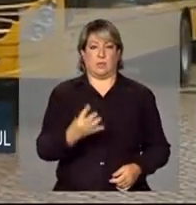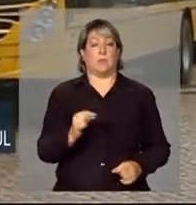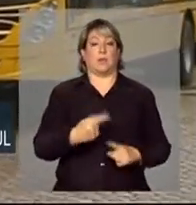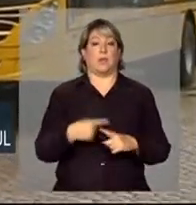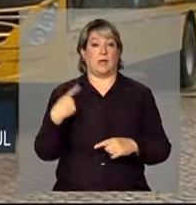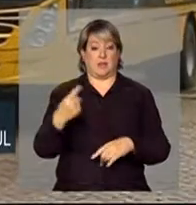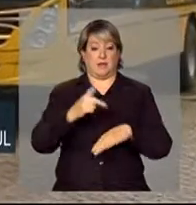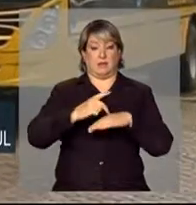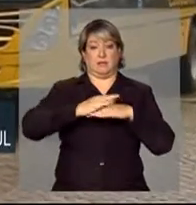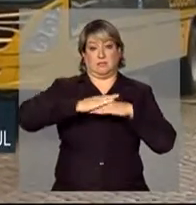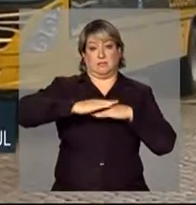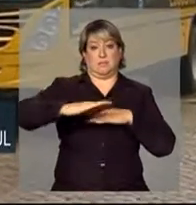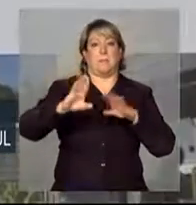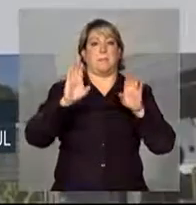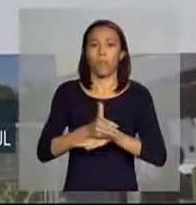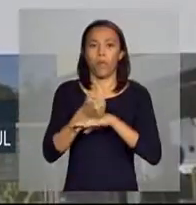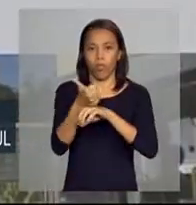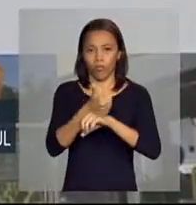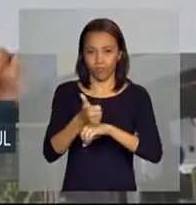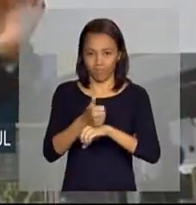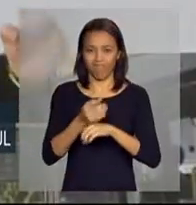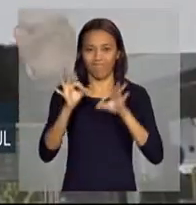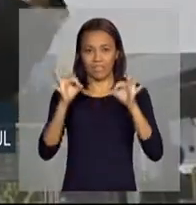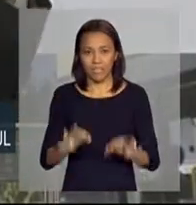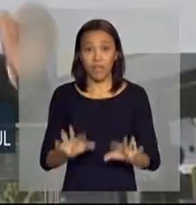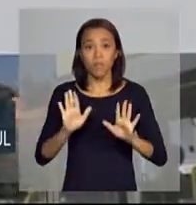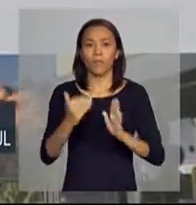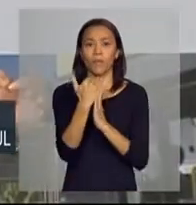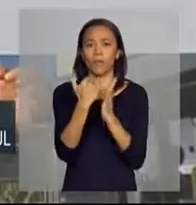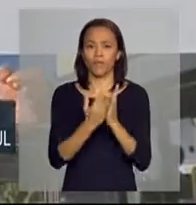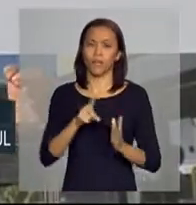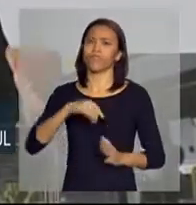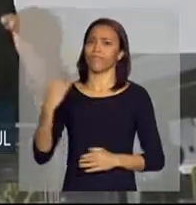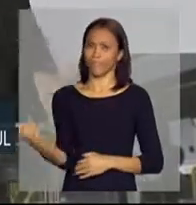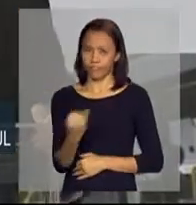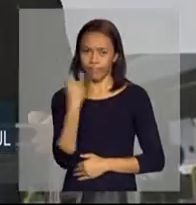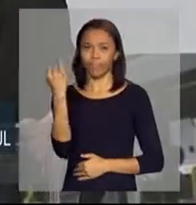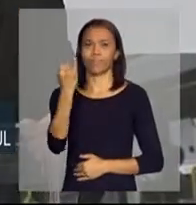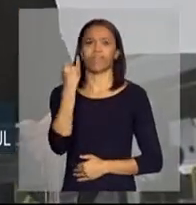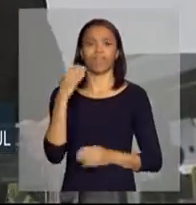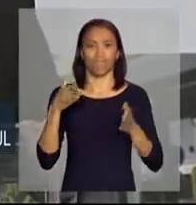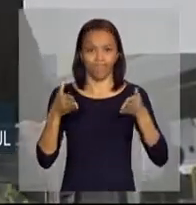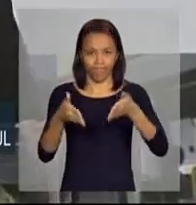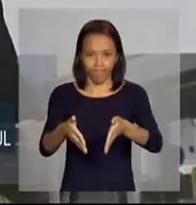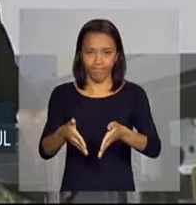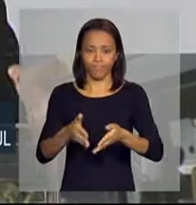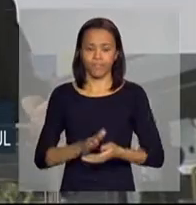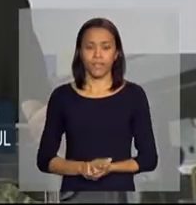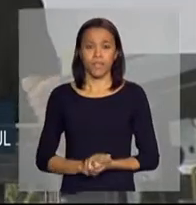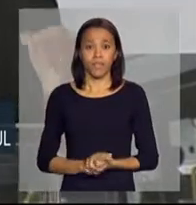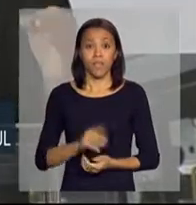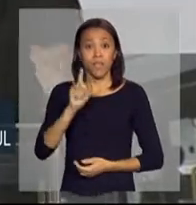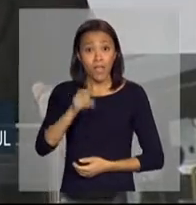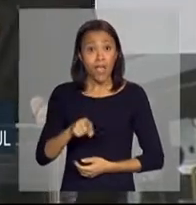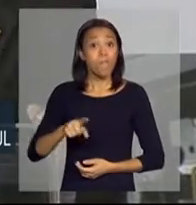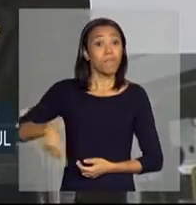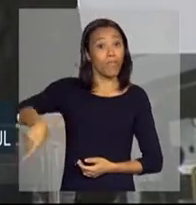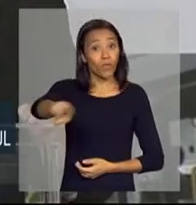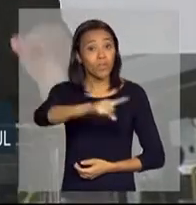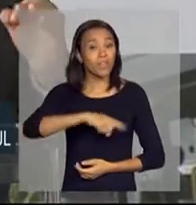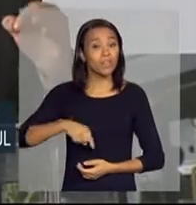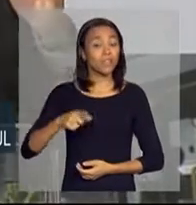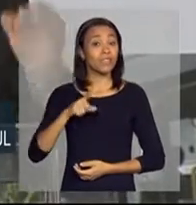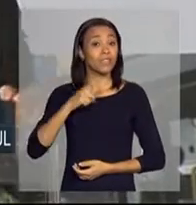vão ficar melhor cuidadas, com certeza, né? Mas é um programa muito importante, de fato, e são, para vocês terem